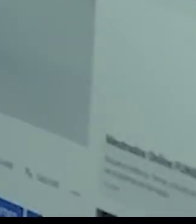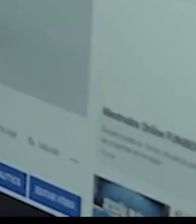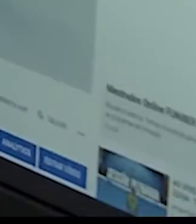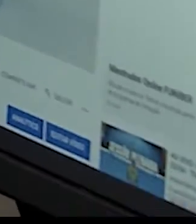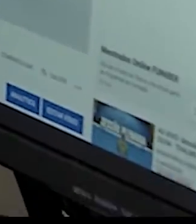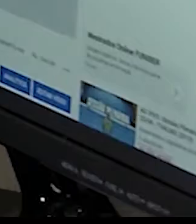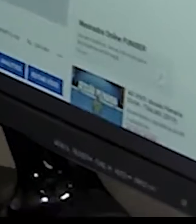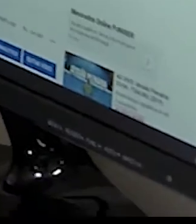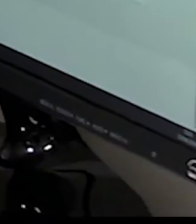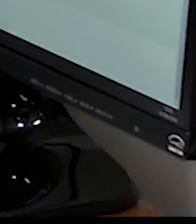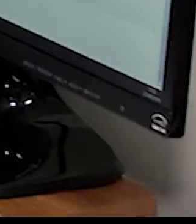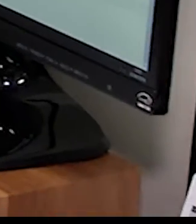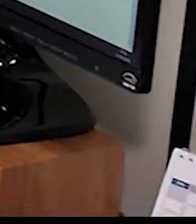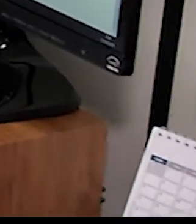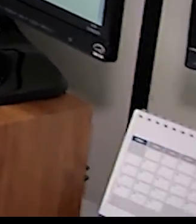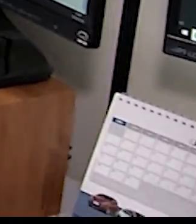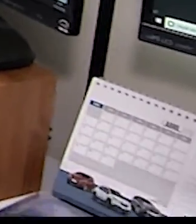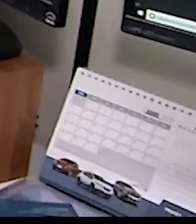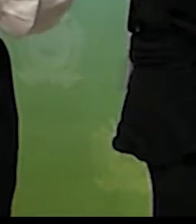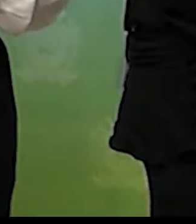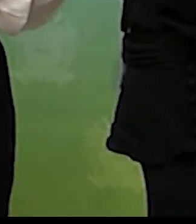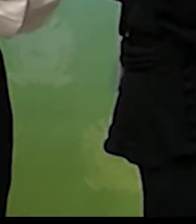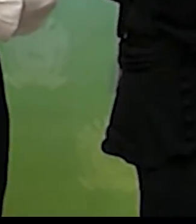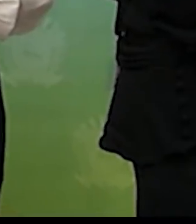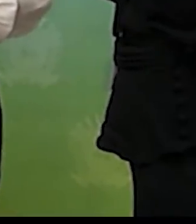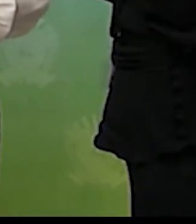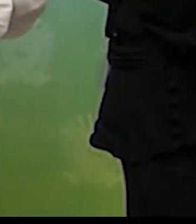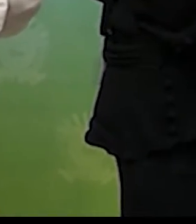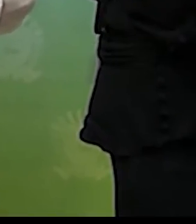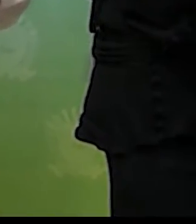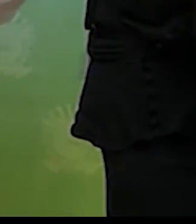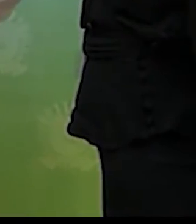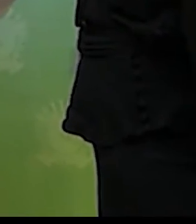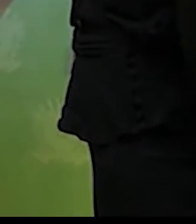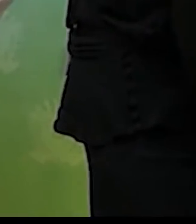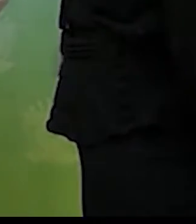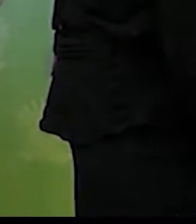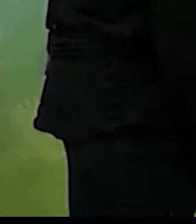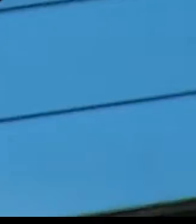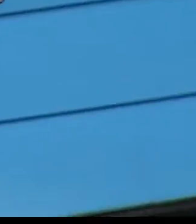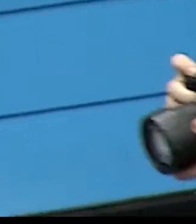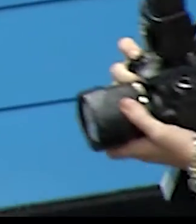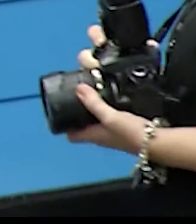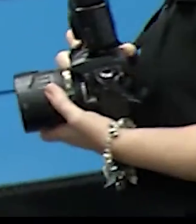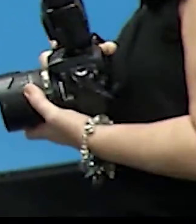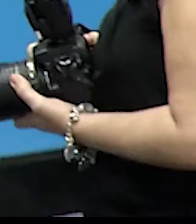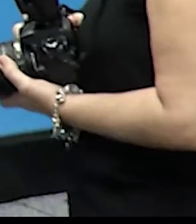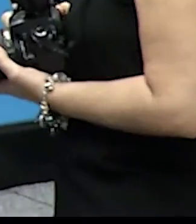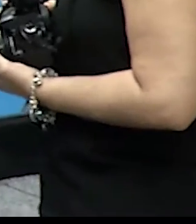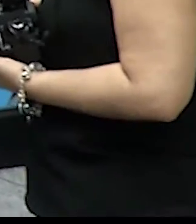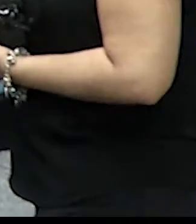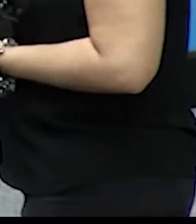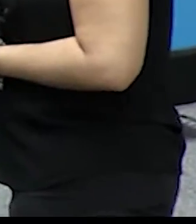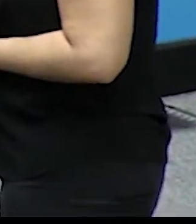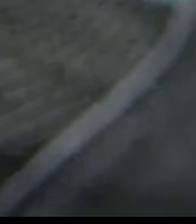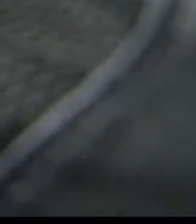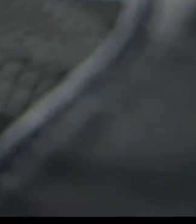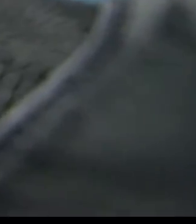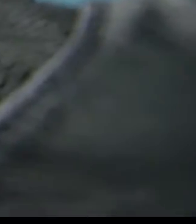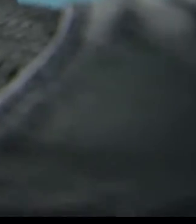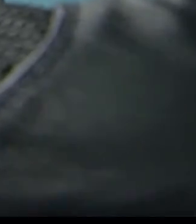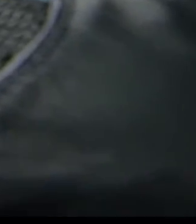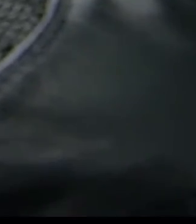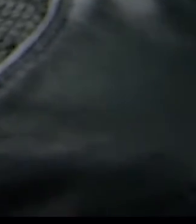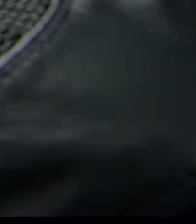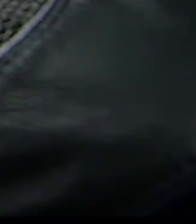No ar desde novembro de 2001, a TV Assembleia é o canal direto entre o parlamento e o cidadão para acompanhamento do trabalho e desempenho